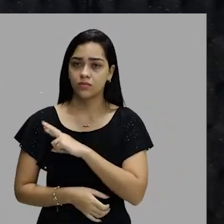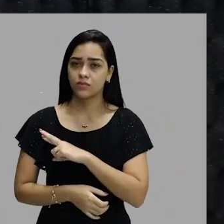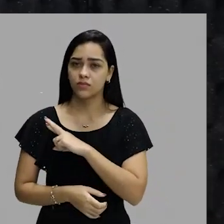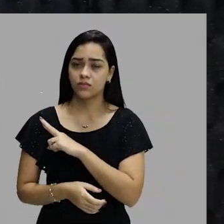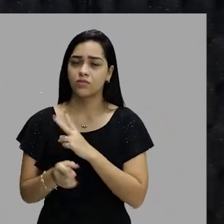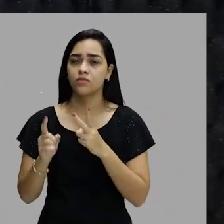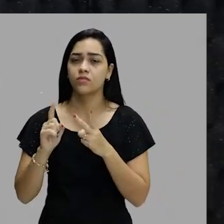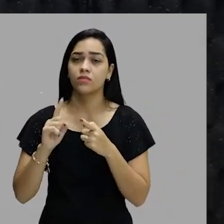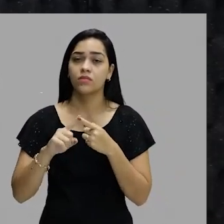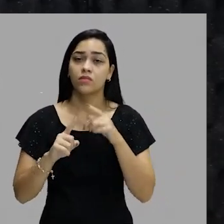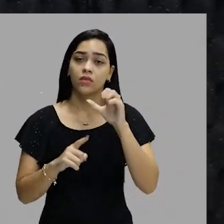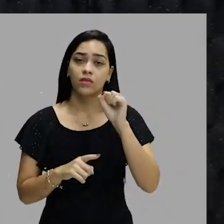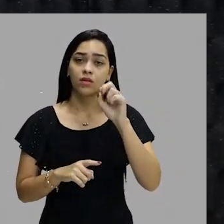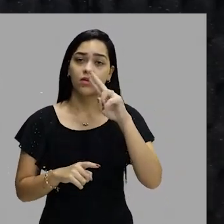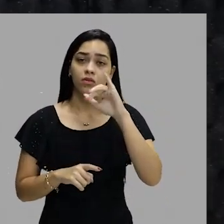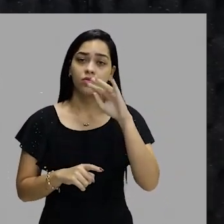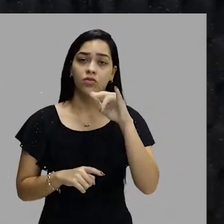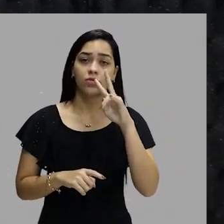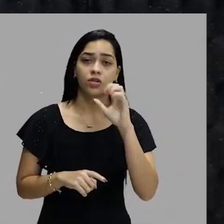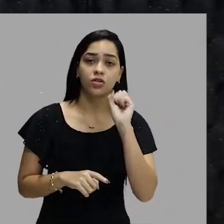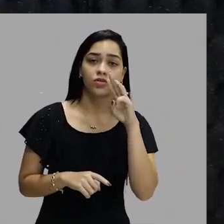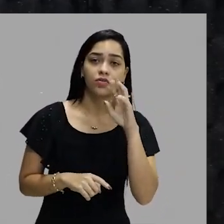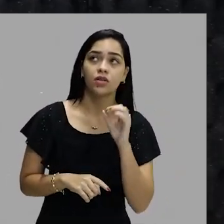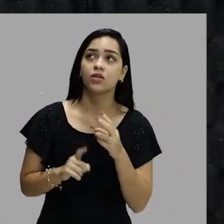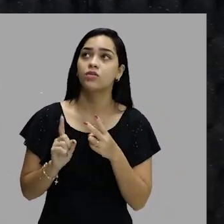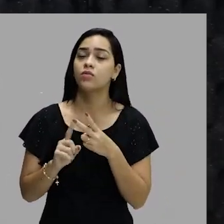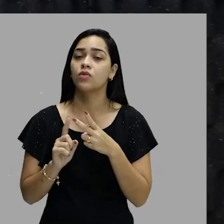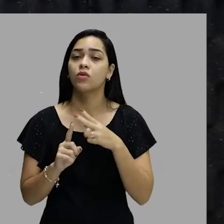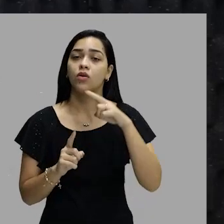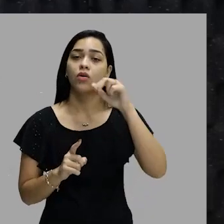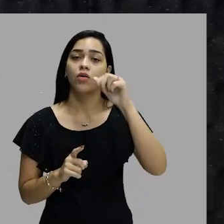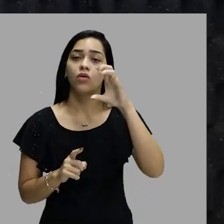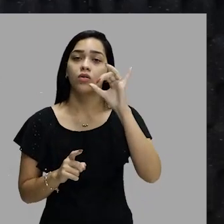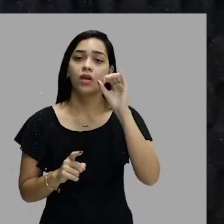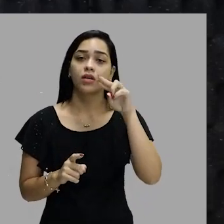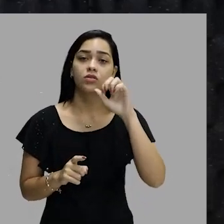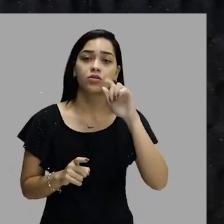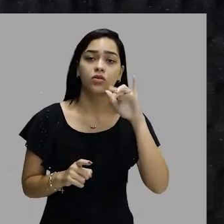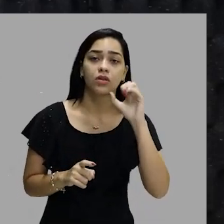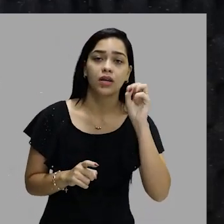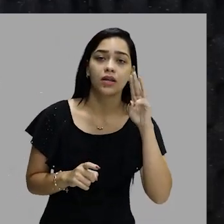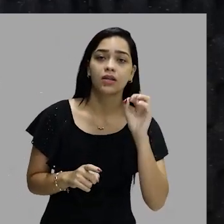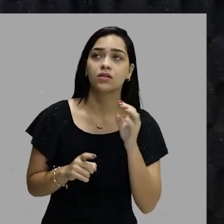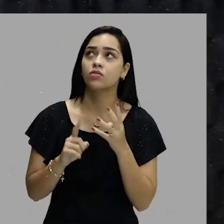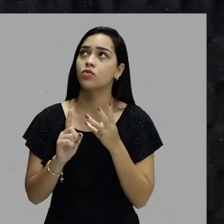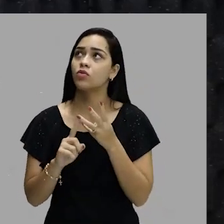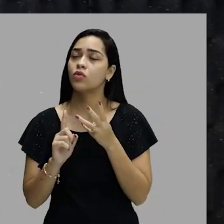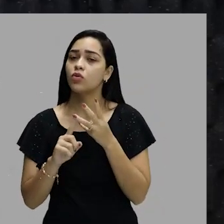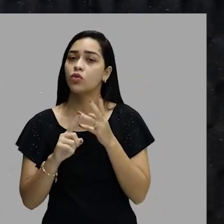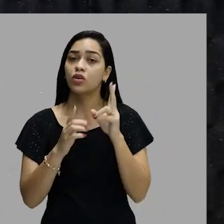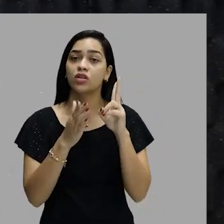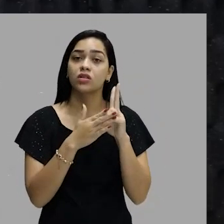O subjetivismo, o nacionalismo, o indianismo, que mais?